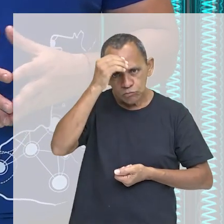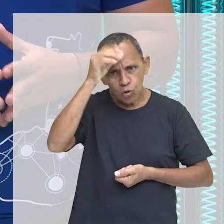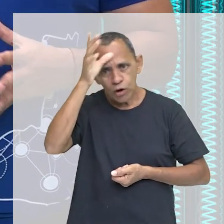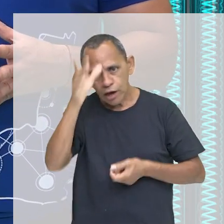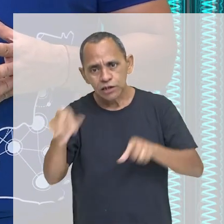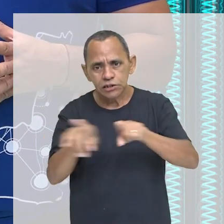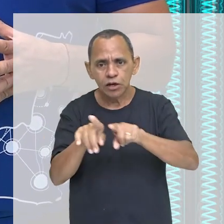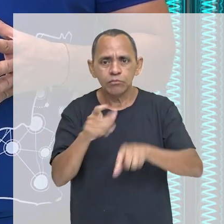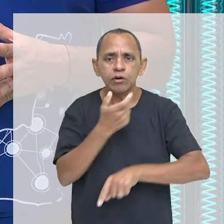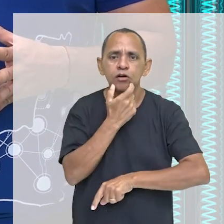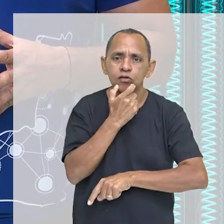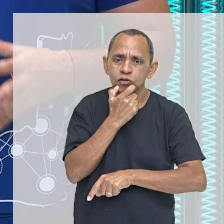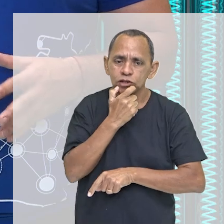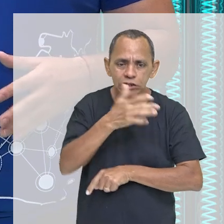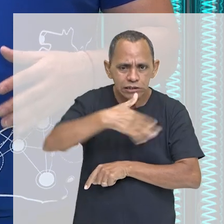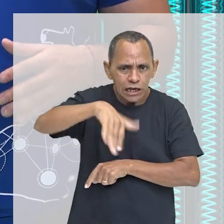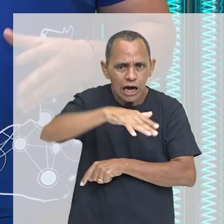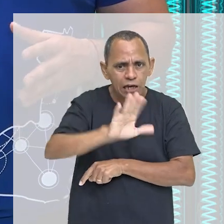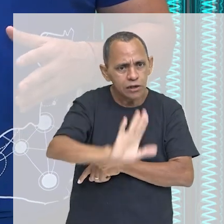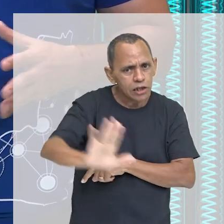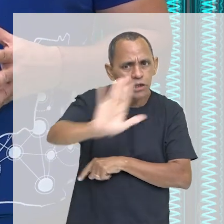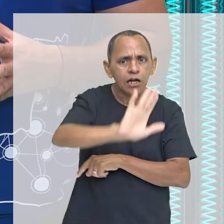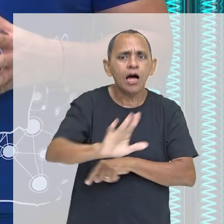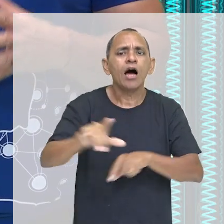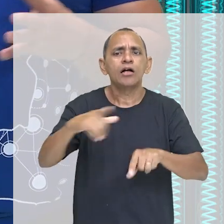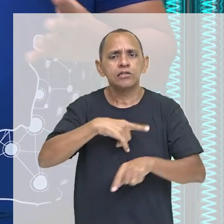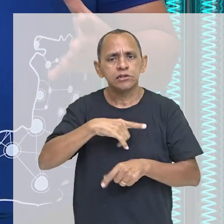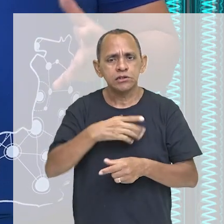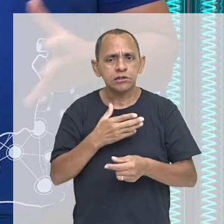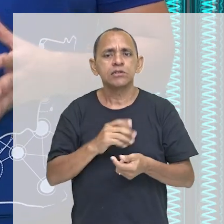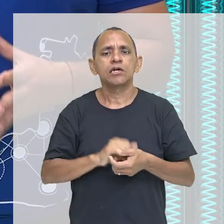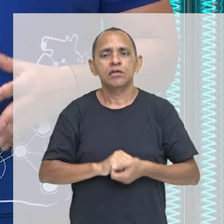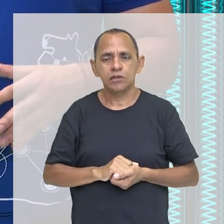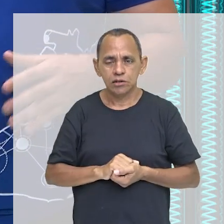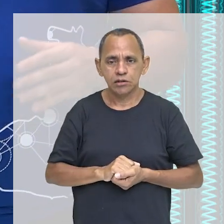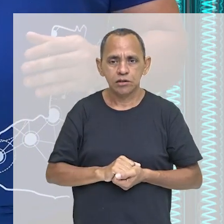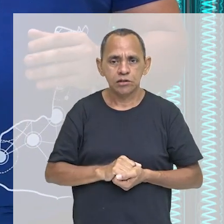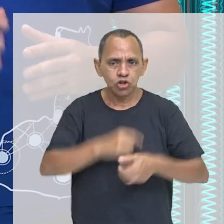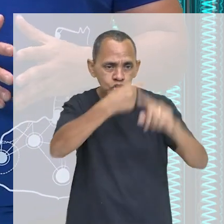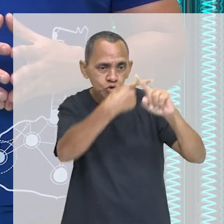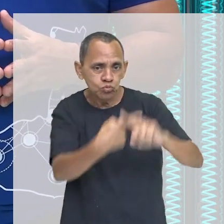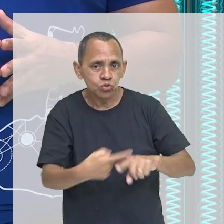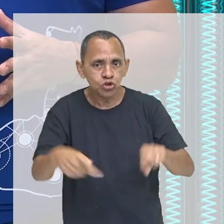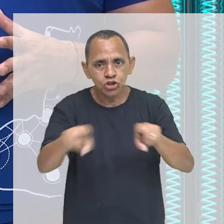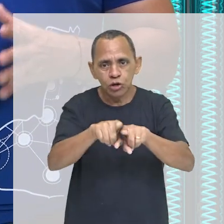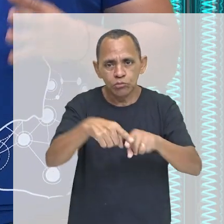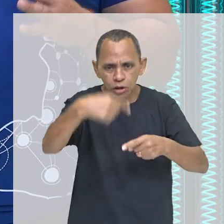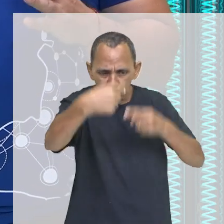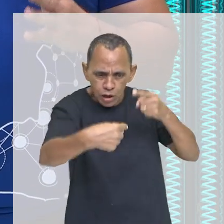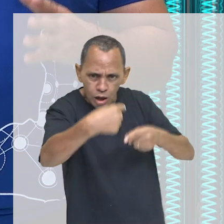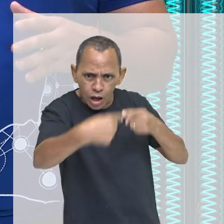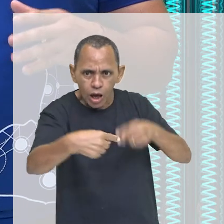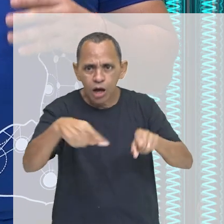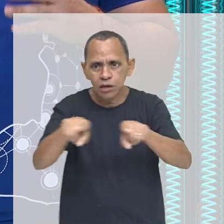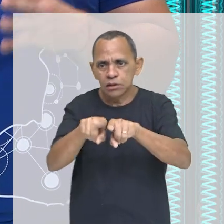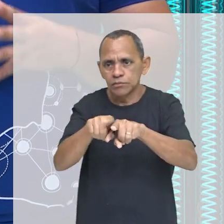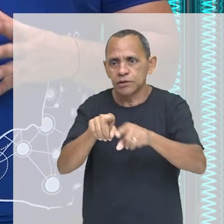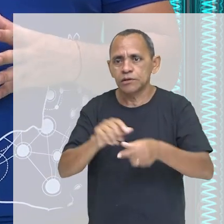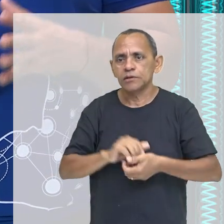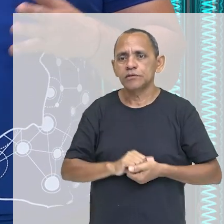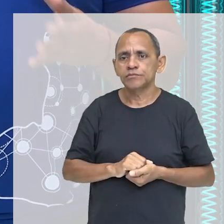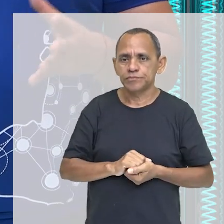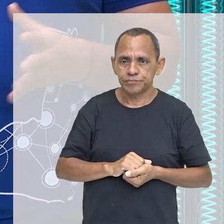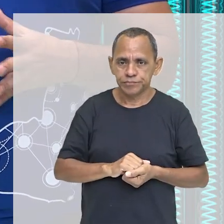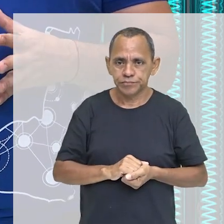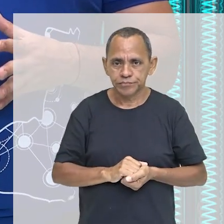toda uma competitividade. E por último, mas não menos importante, influence of English language media and